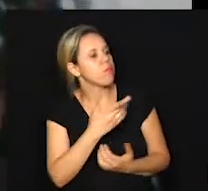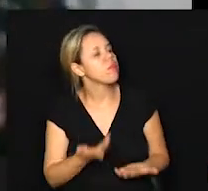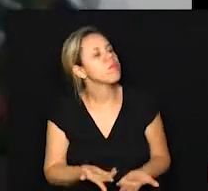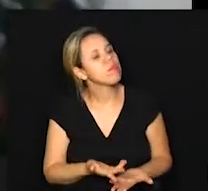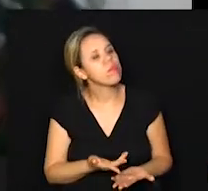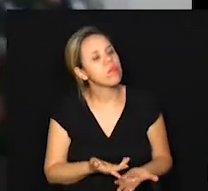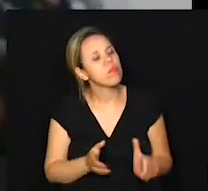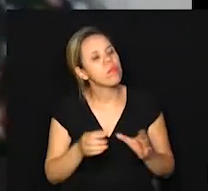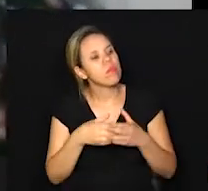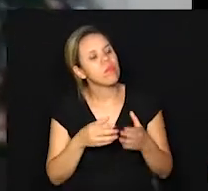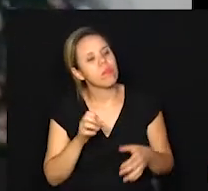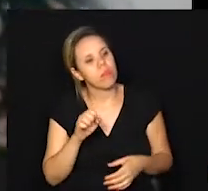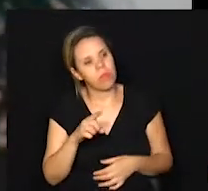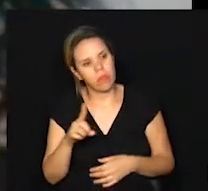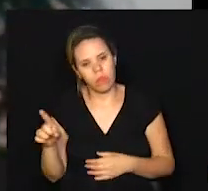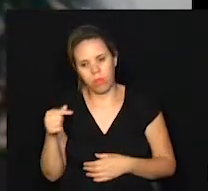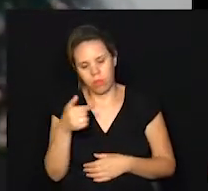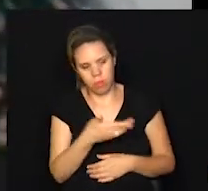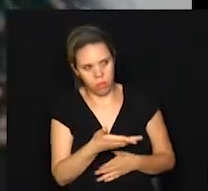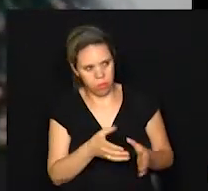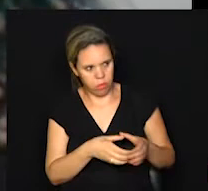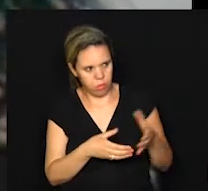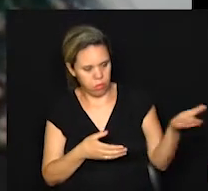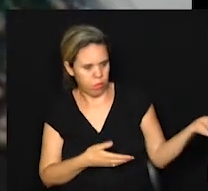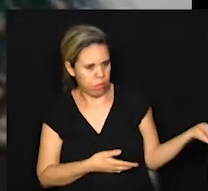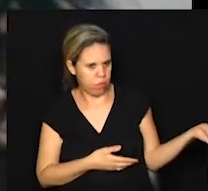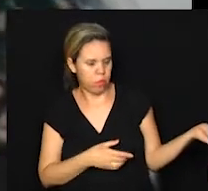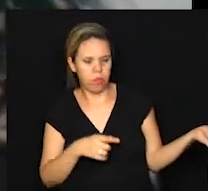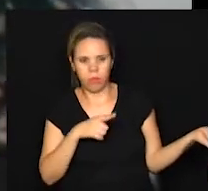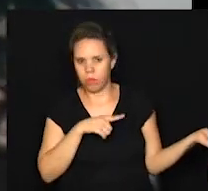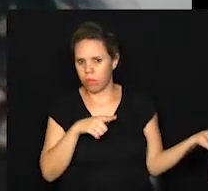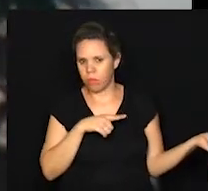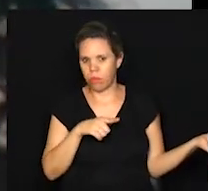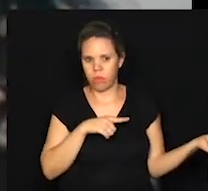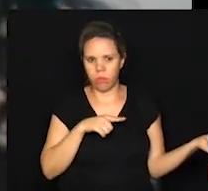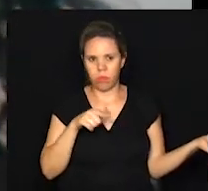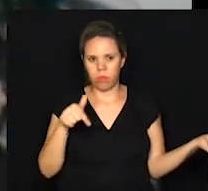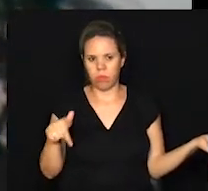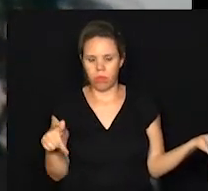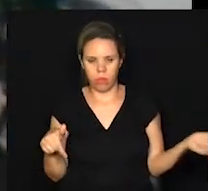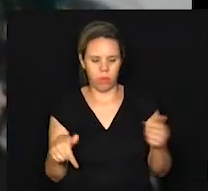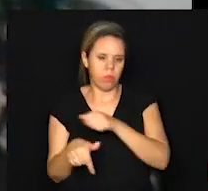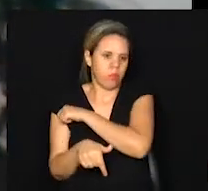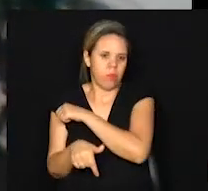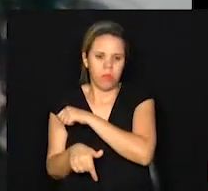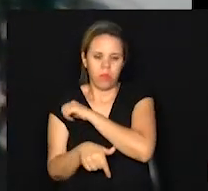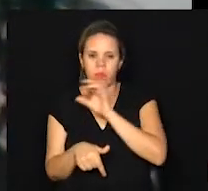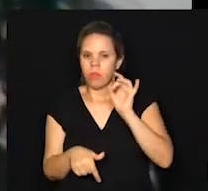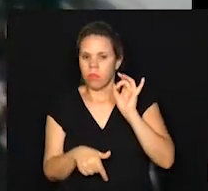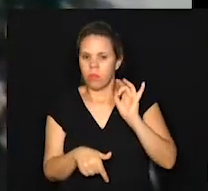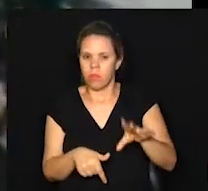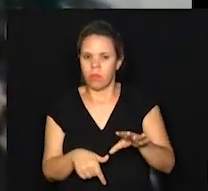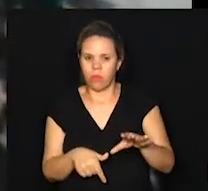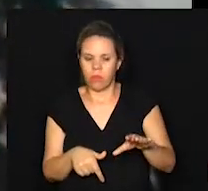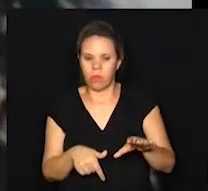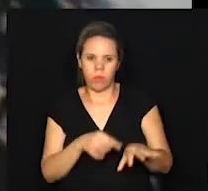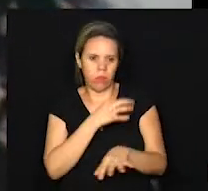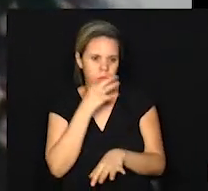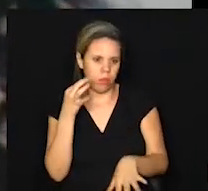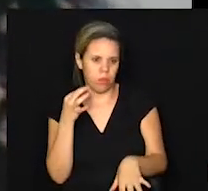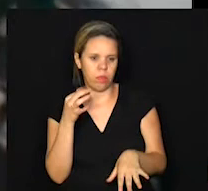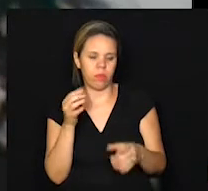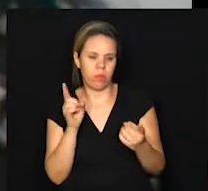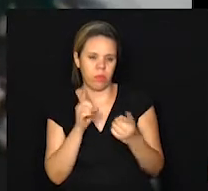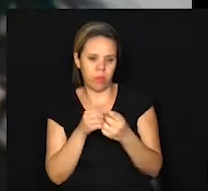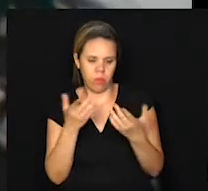da Turmenade, desta Turmenade, nós temos 7 alunos apenas qualificados para